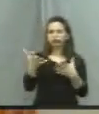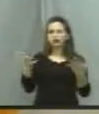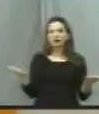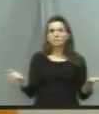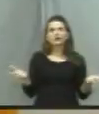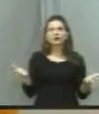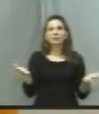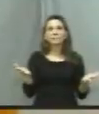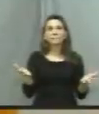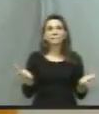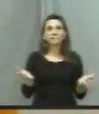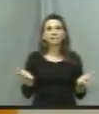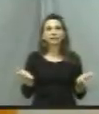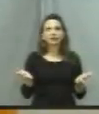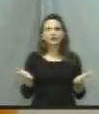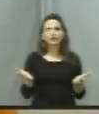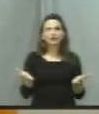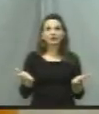Queria dizer, né, que